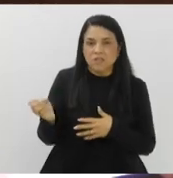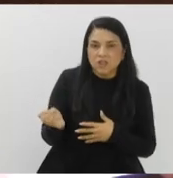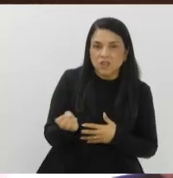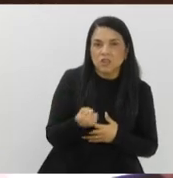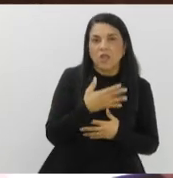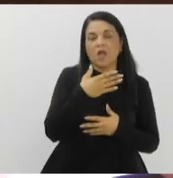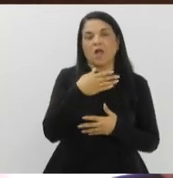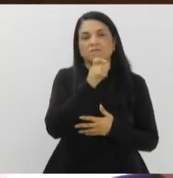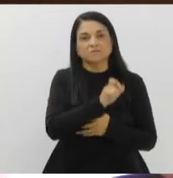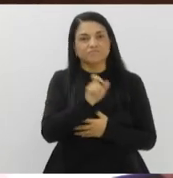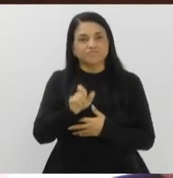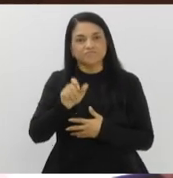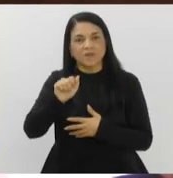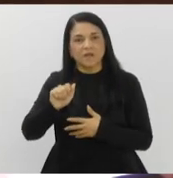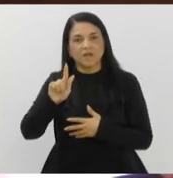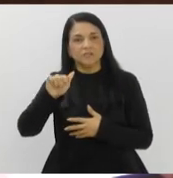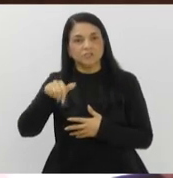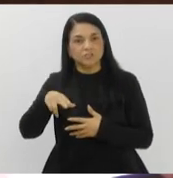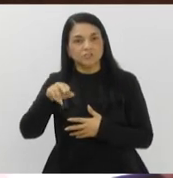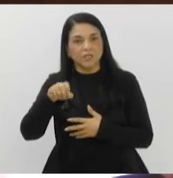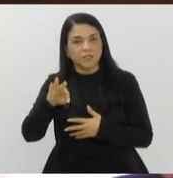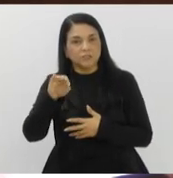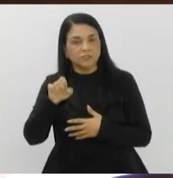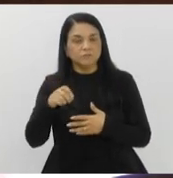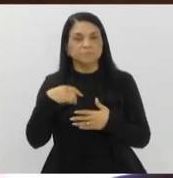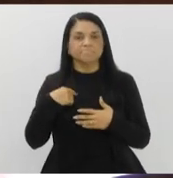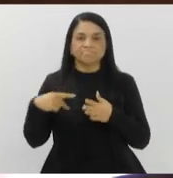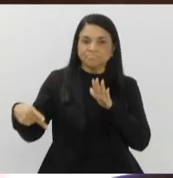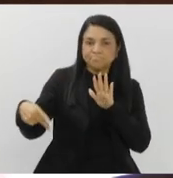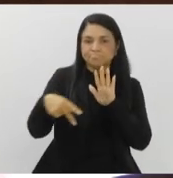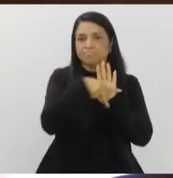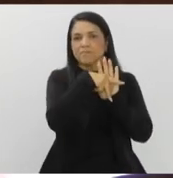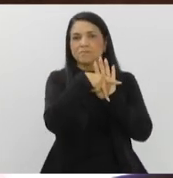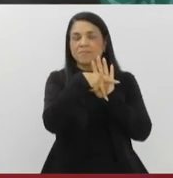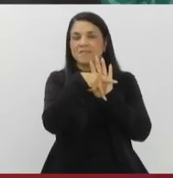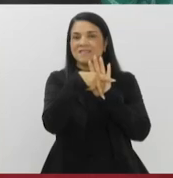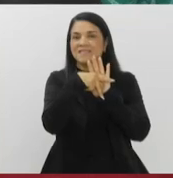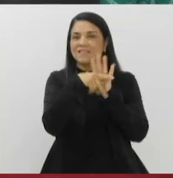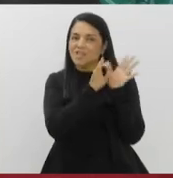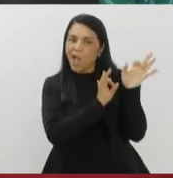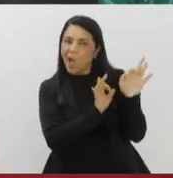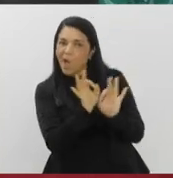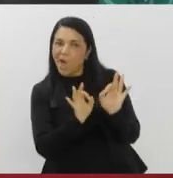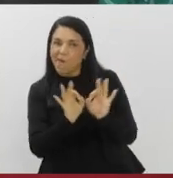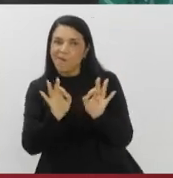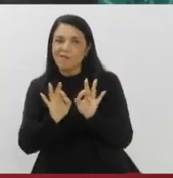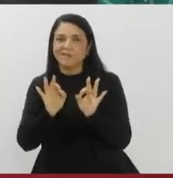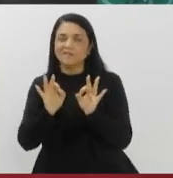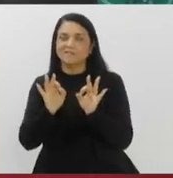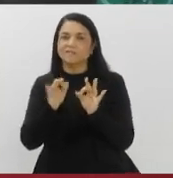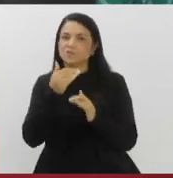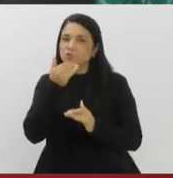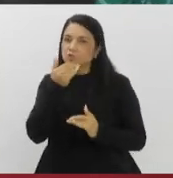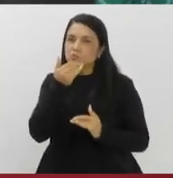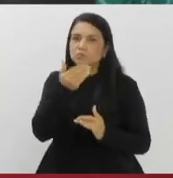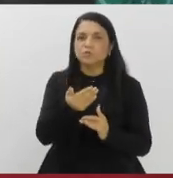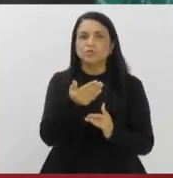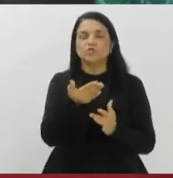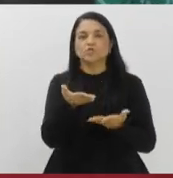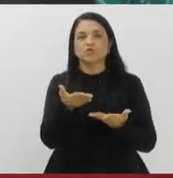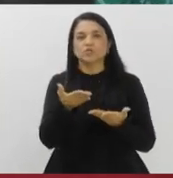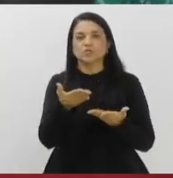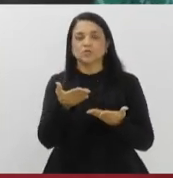essas novas agentes possam trazer para nós esse pertencimento da organização da reivindicação, que muitas vezes